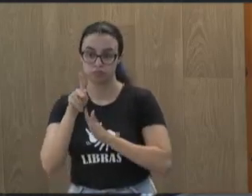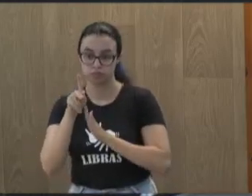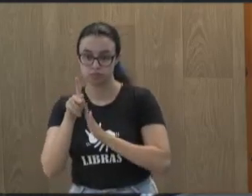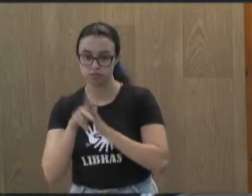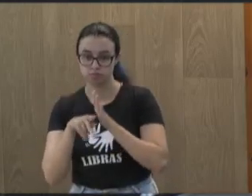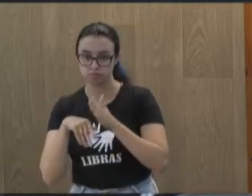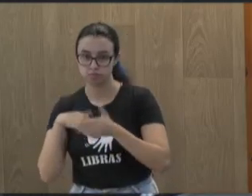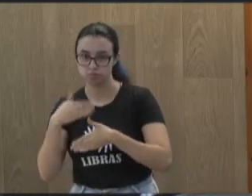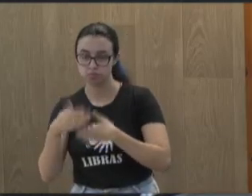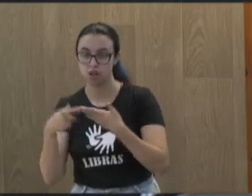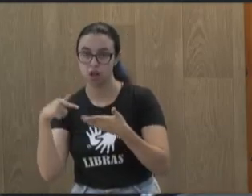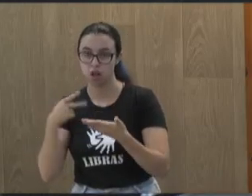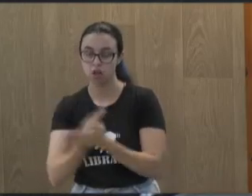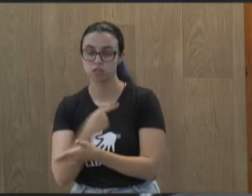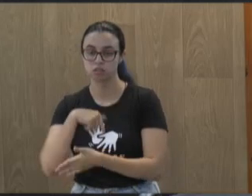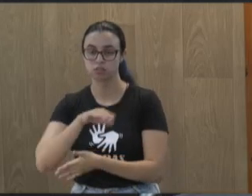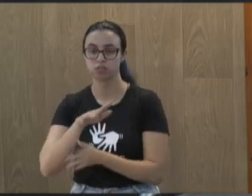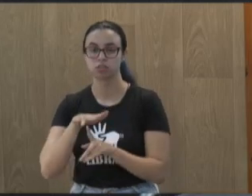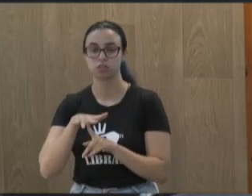acontecendo nesta casa,